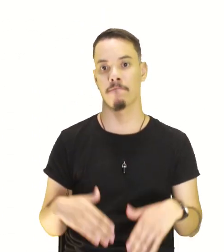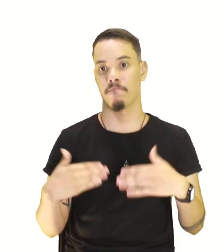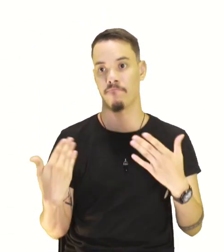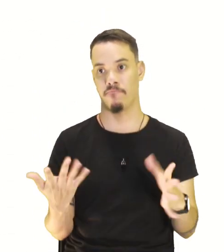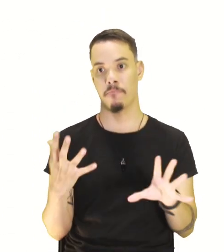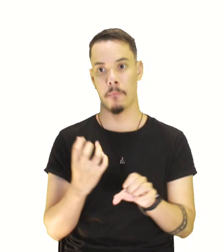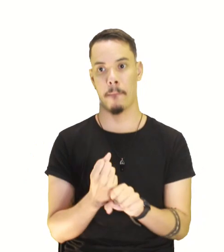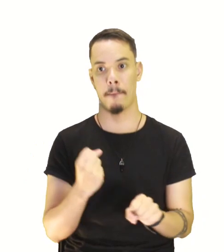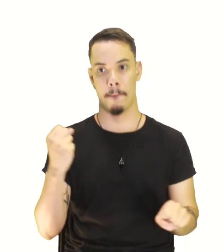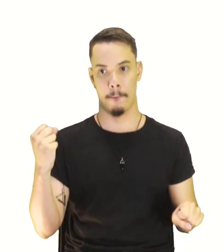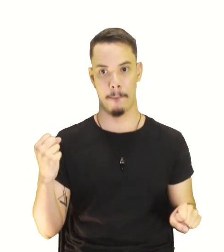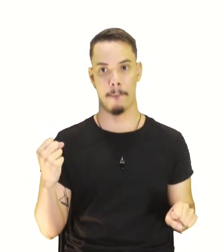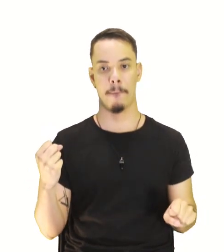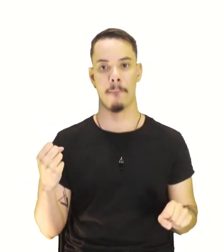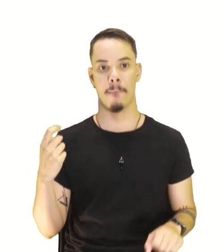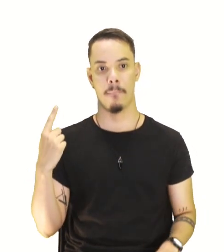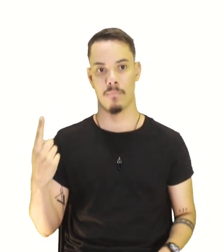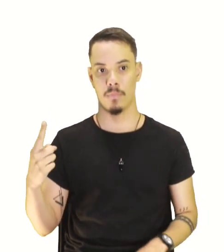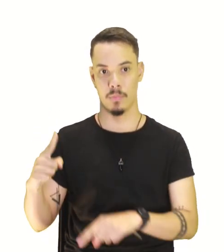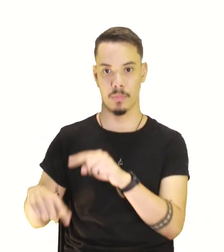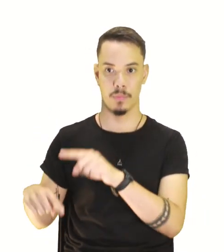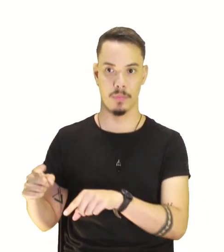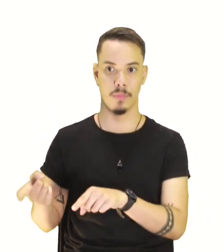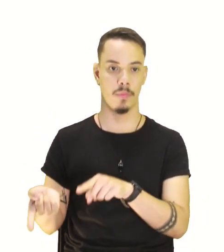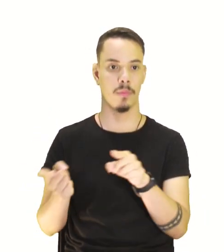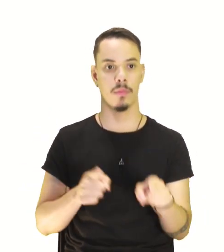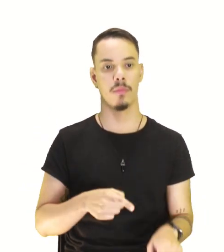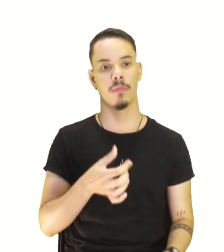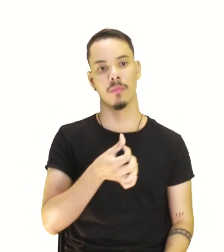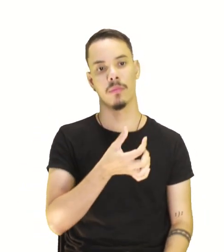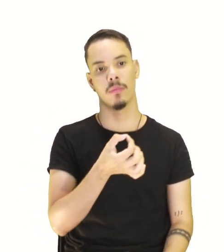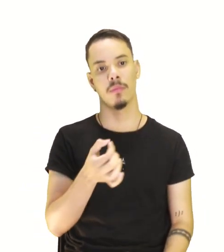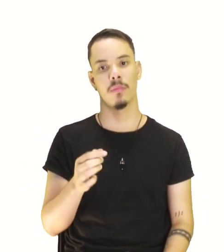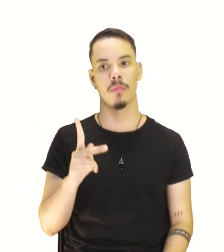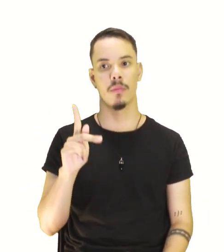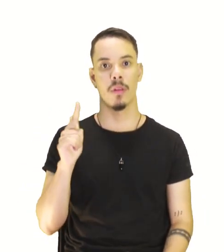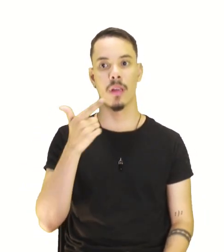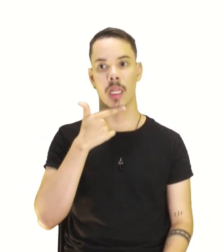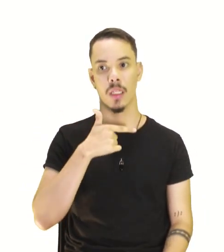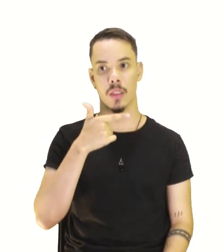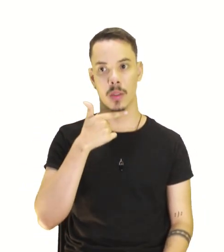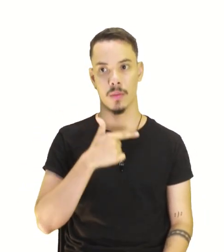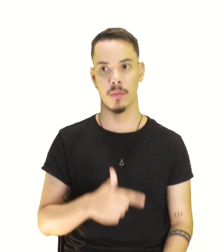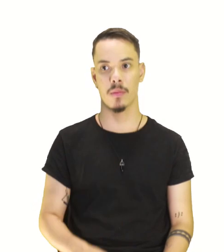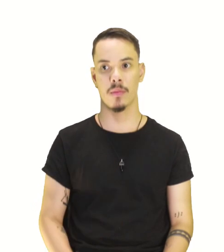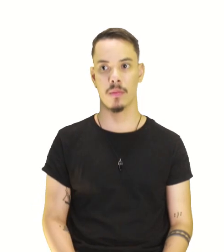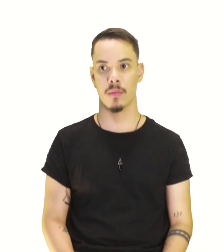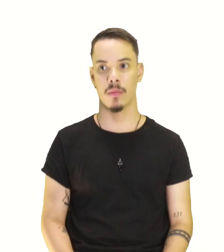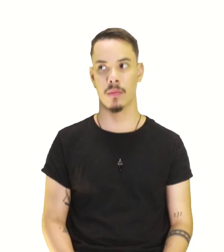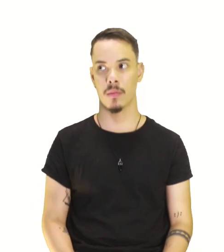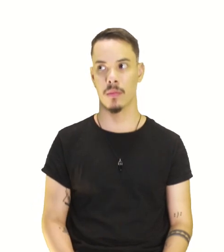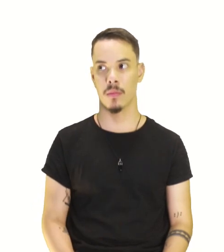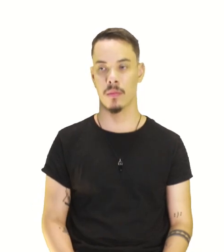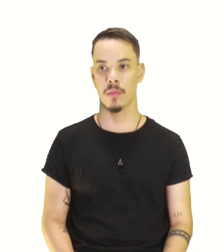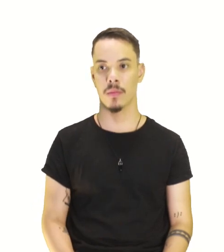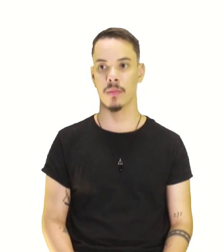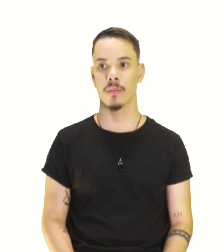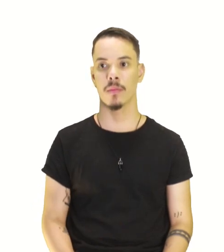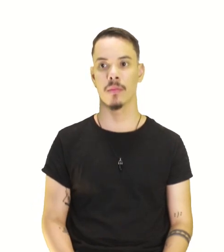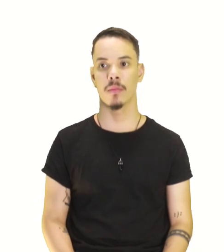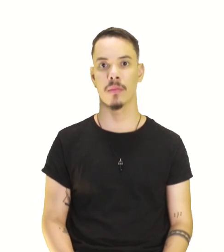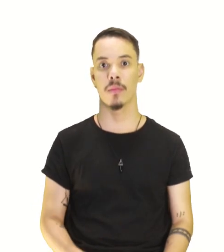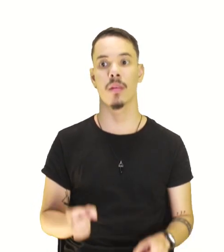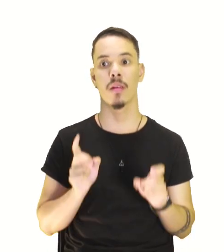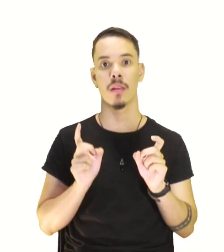de um produtor para uma produção de 600 quilos de queijo? Então, bom, 600 quilos, ele vende cada quilo